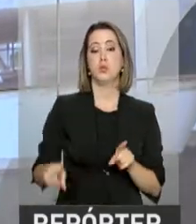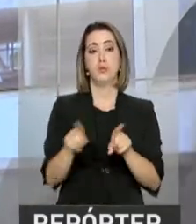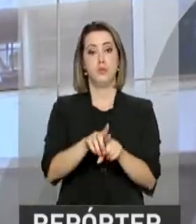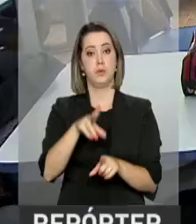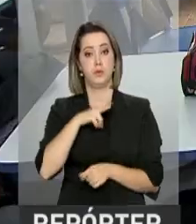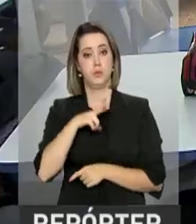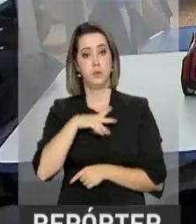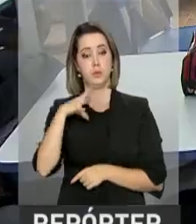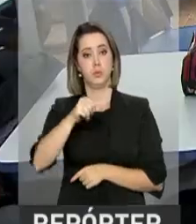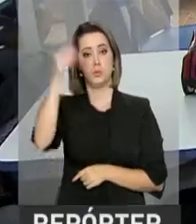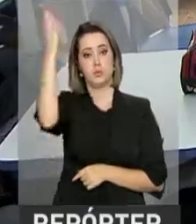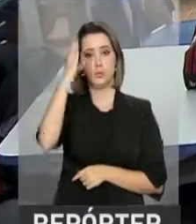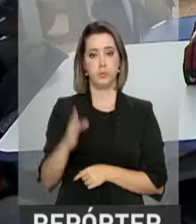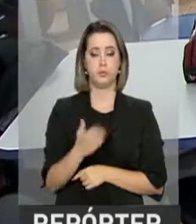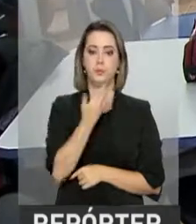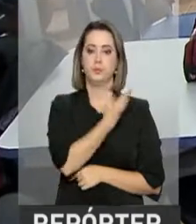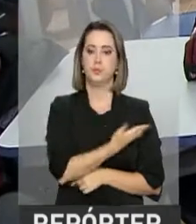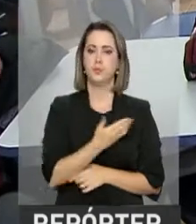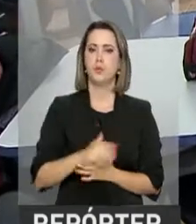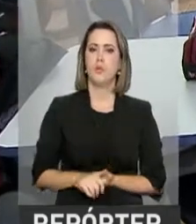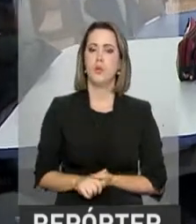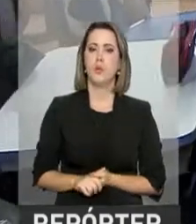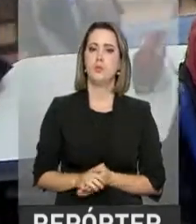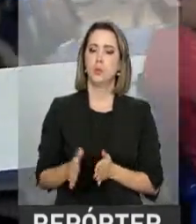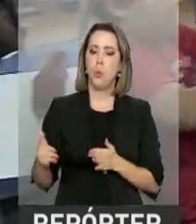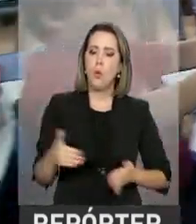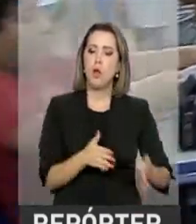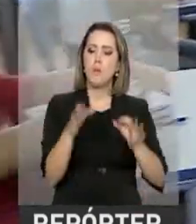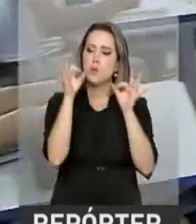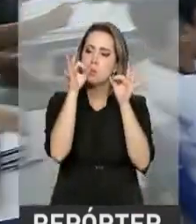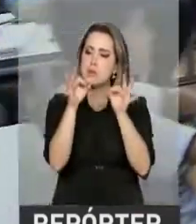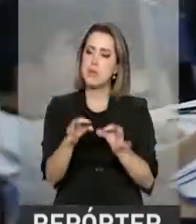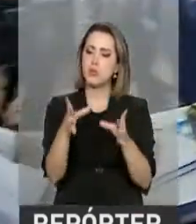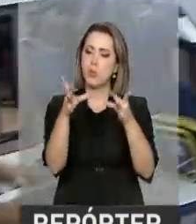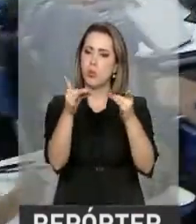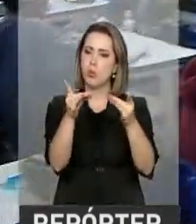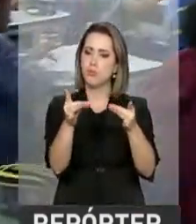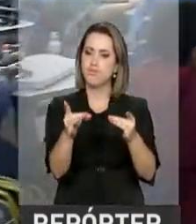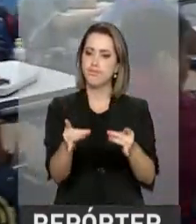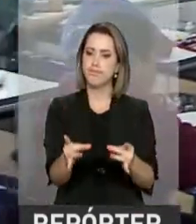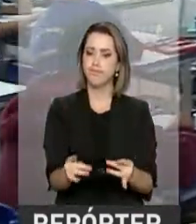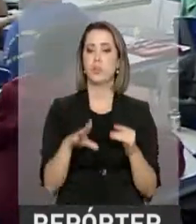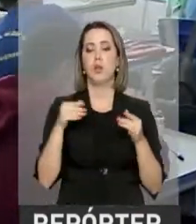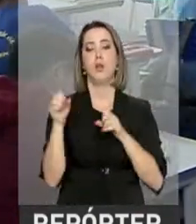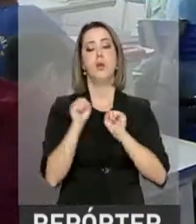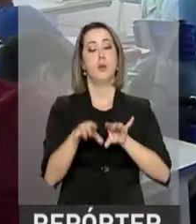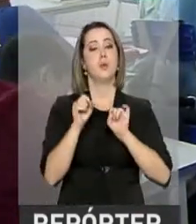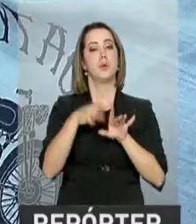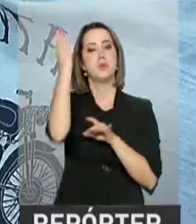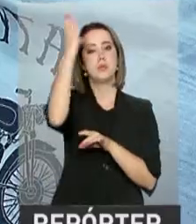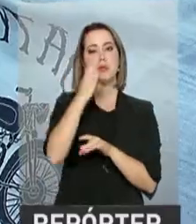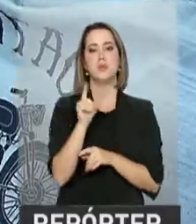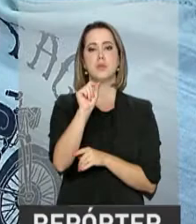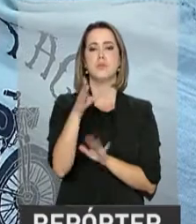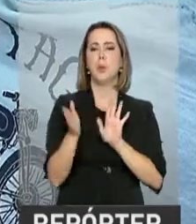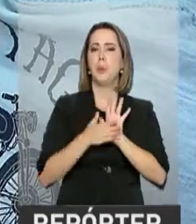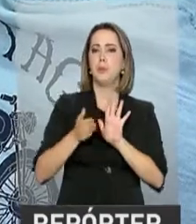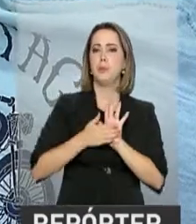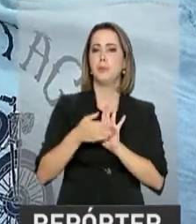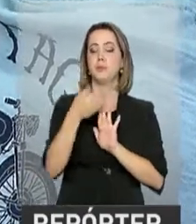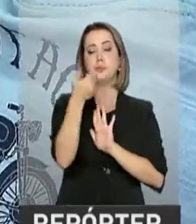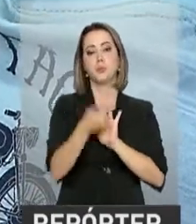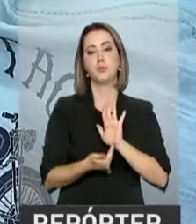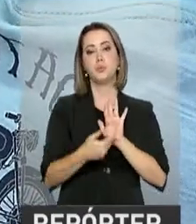brasil um rumo claro e bem definido para a educação brasileira é o que propõe a